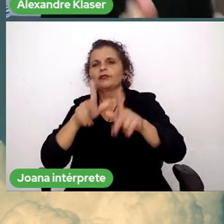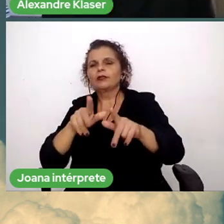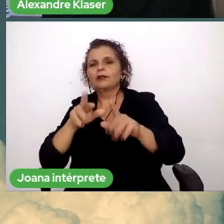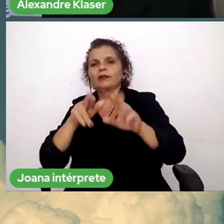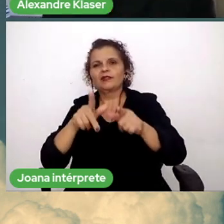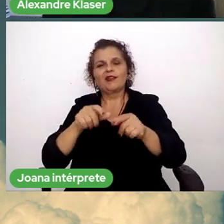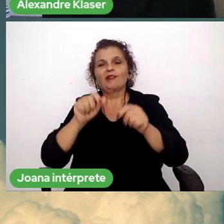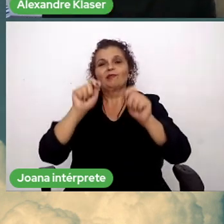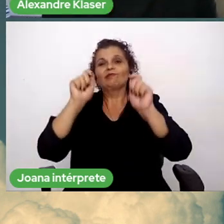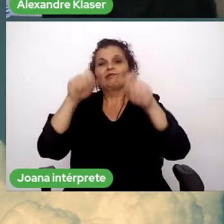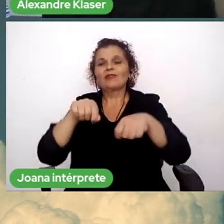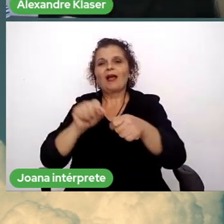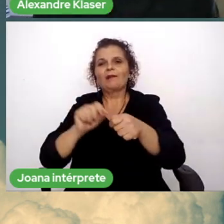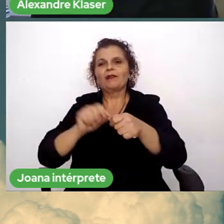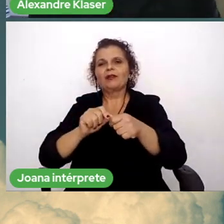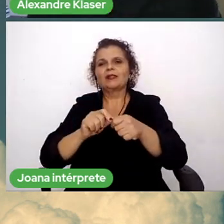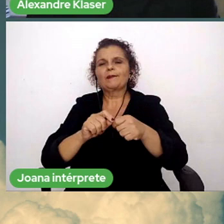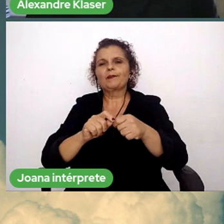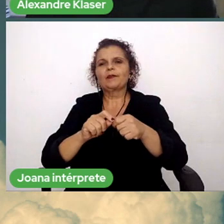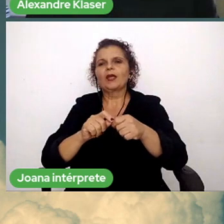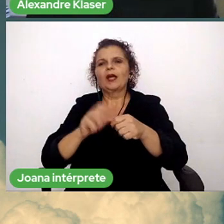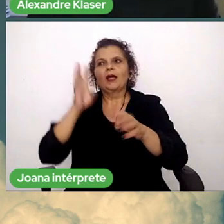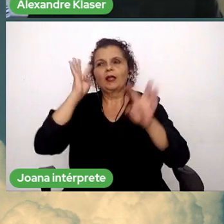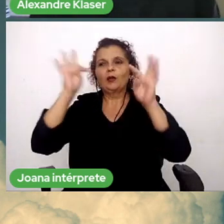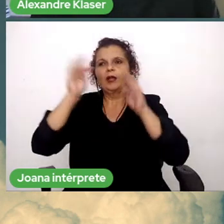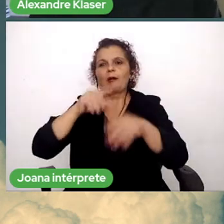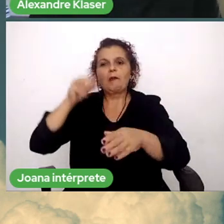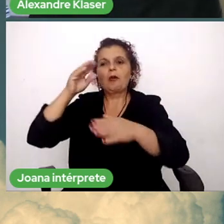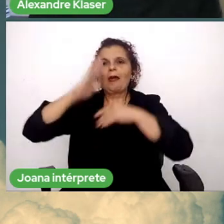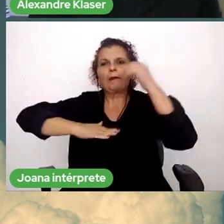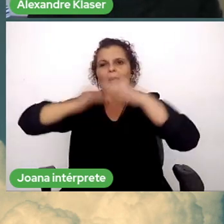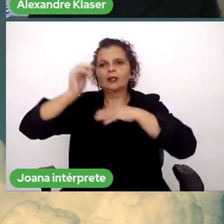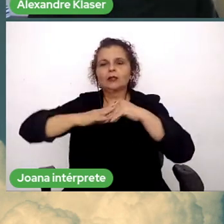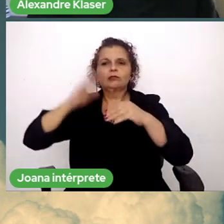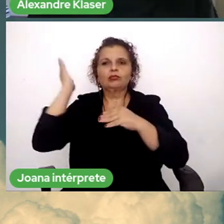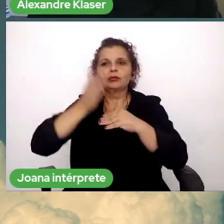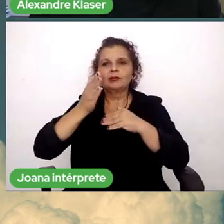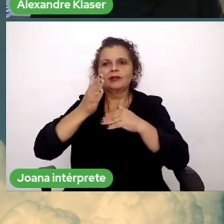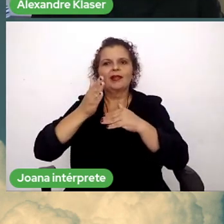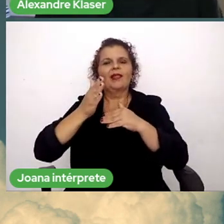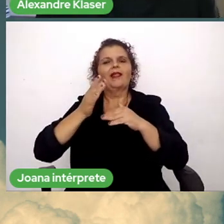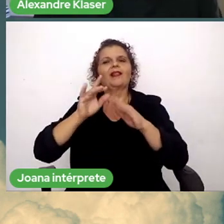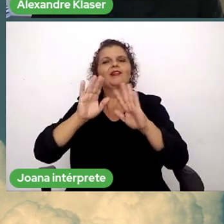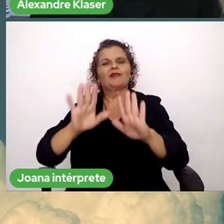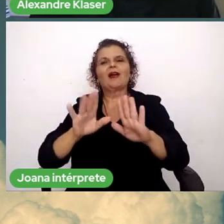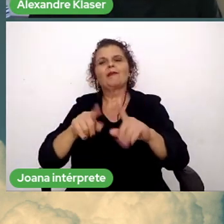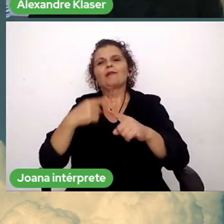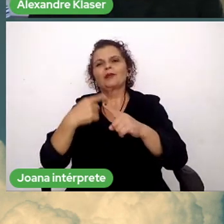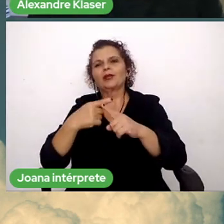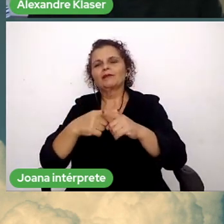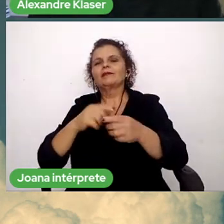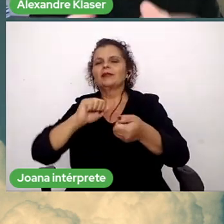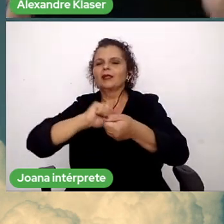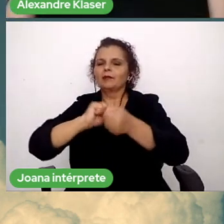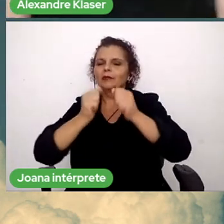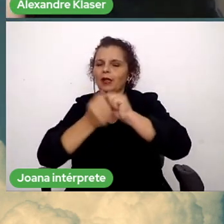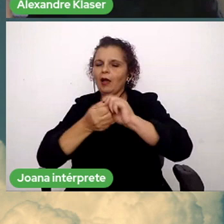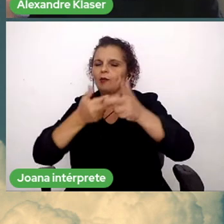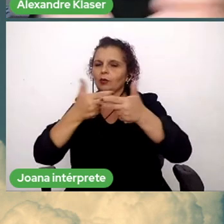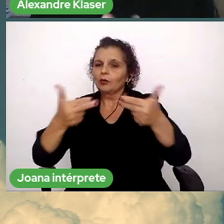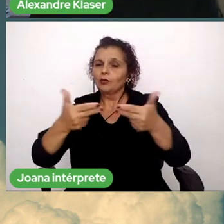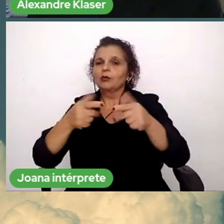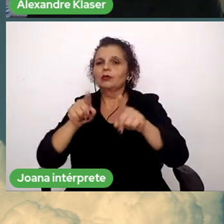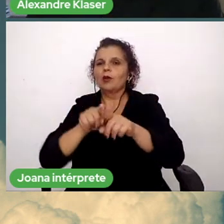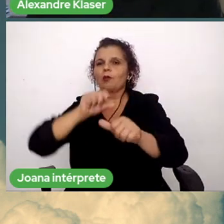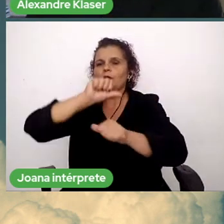fazer. Eu li a teoria, é só executar, não é só executar. Na prática, a gente vai começar a estressar o mecanismo e vai adaptar algumas coisas. É uma questão de mudança